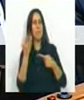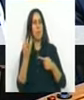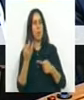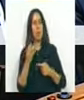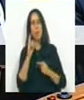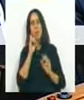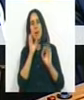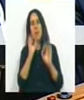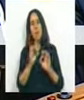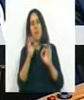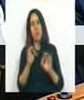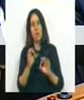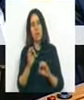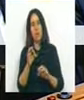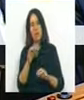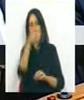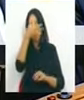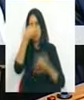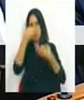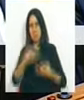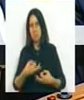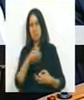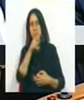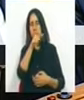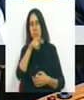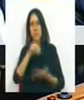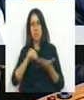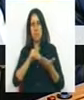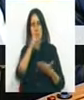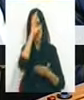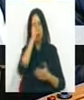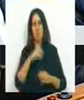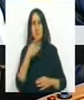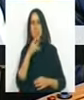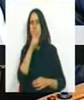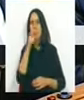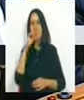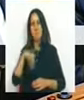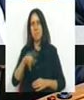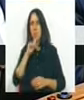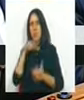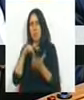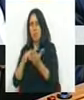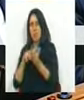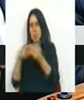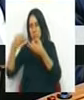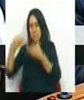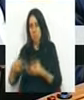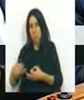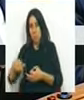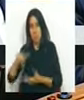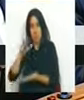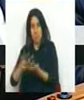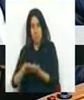esta conduta dos secretários de Estado. Prometeram um código de conduta para a administração pública que hoje, pelos vistos, aprovaram, mas,